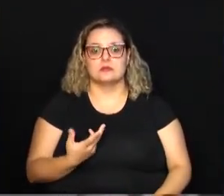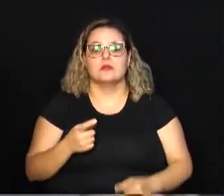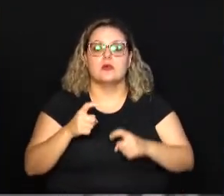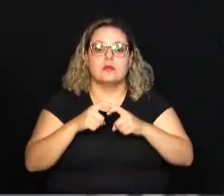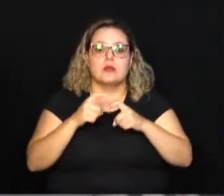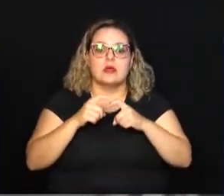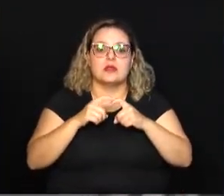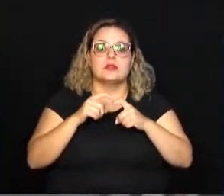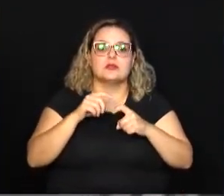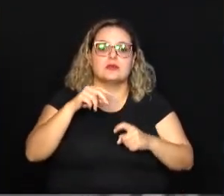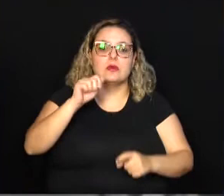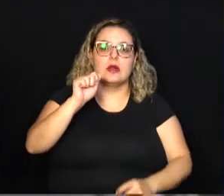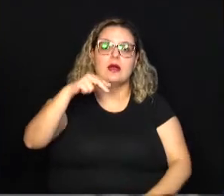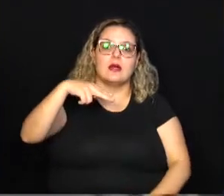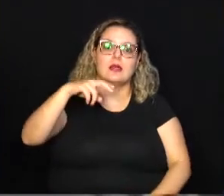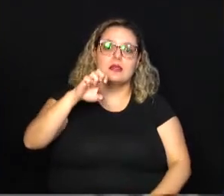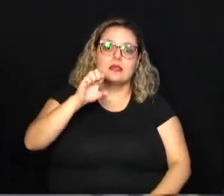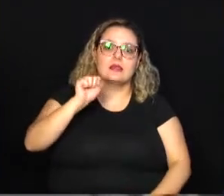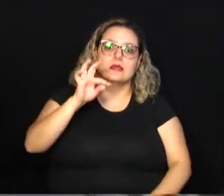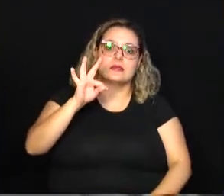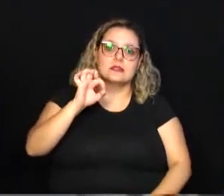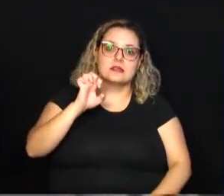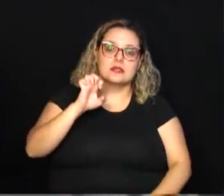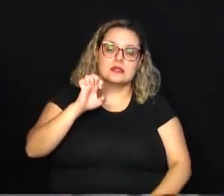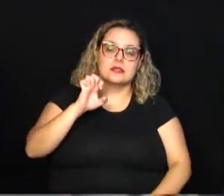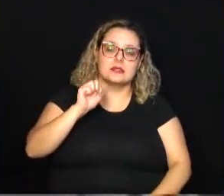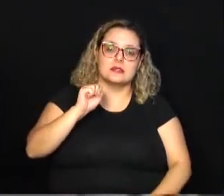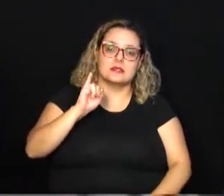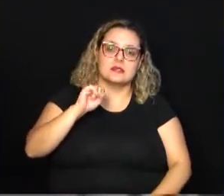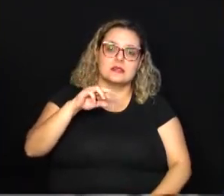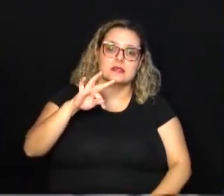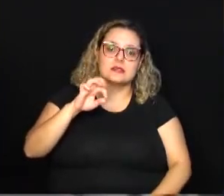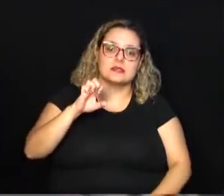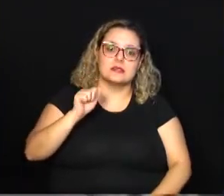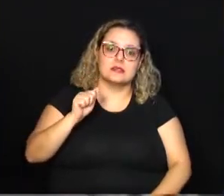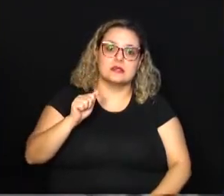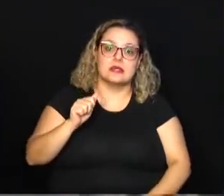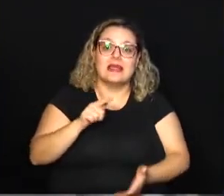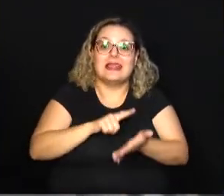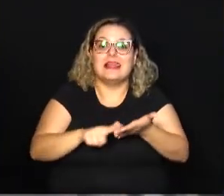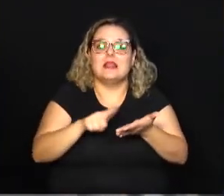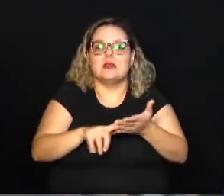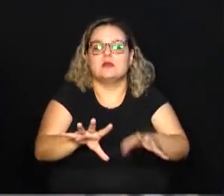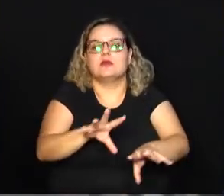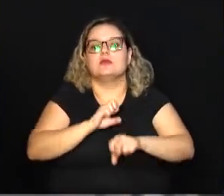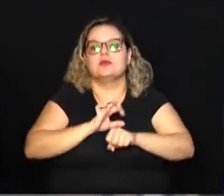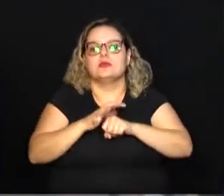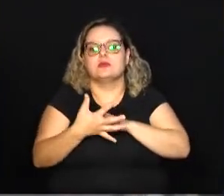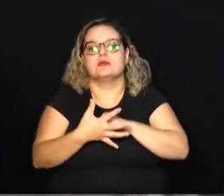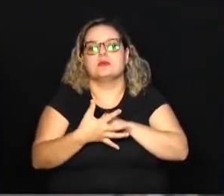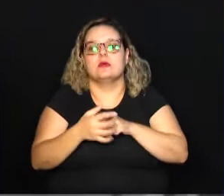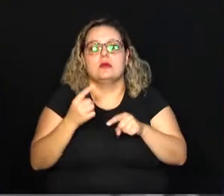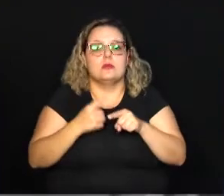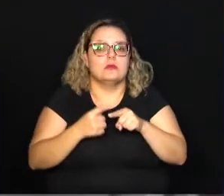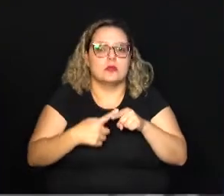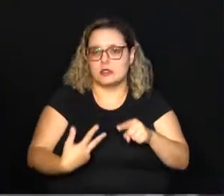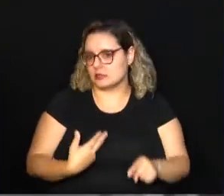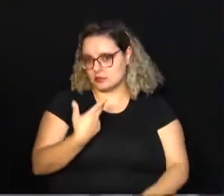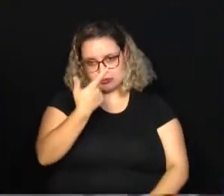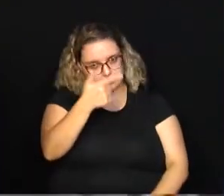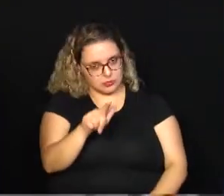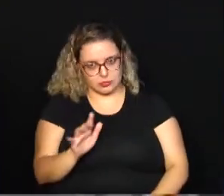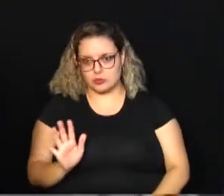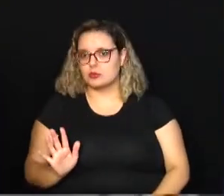então eu consigo manter aquela área sem contaminação pelo Covid, porque as cirurgias de urgência continuam ocorrendo.